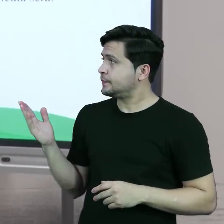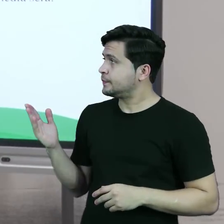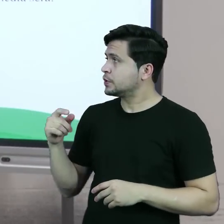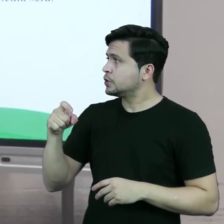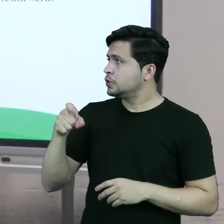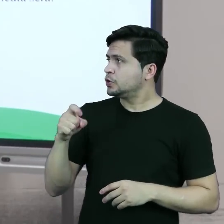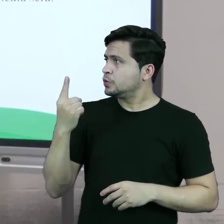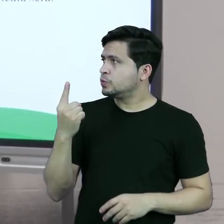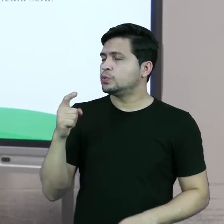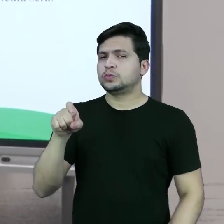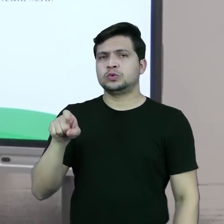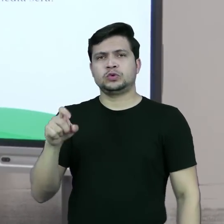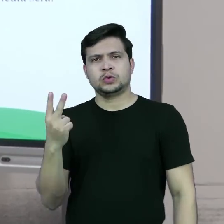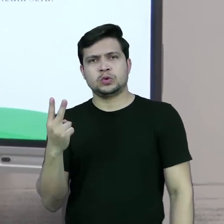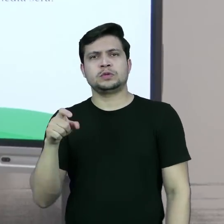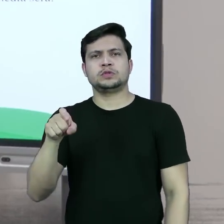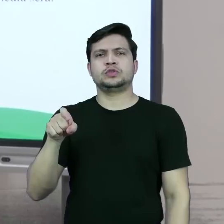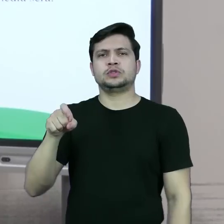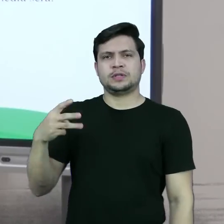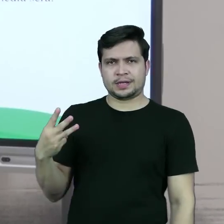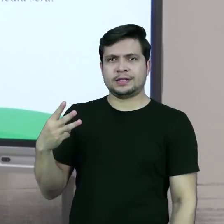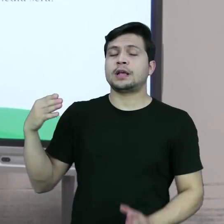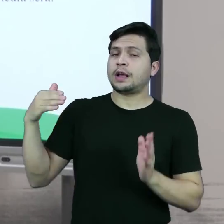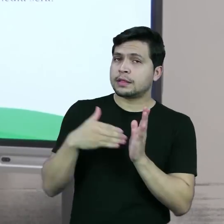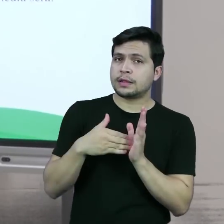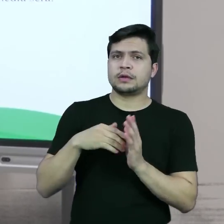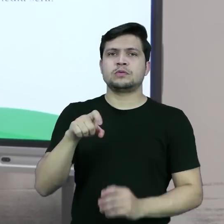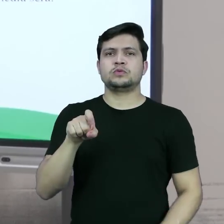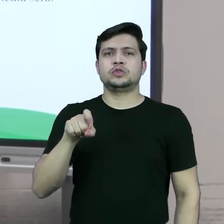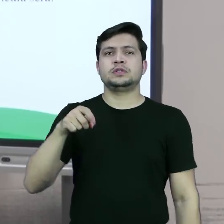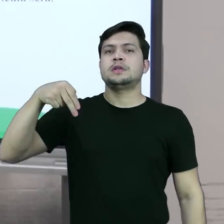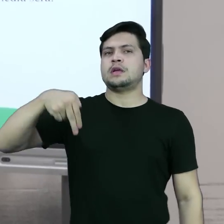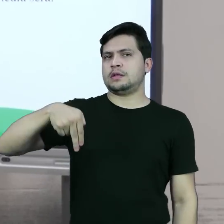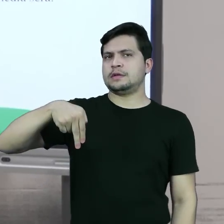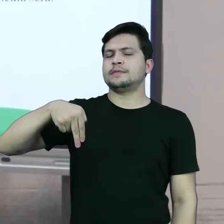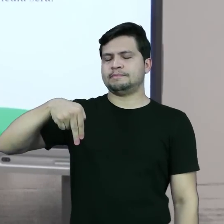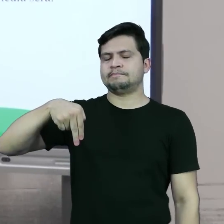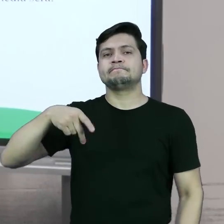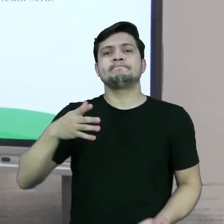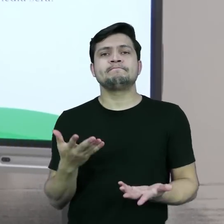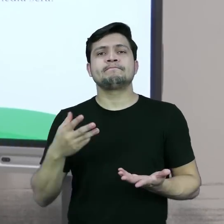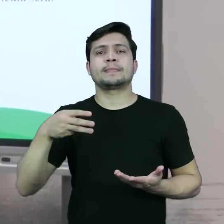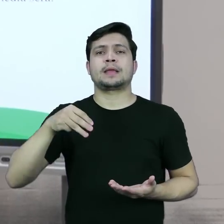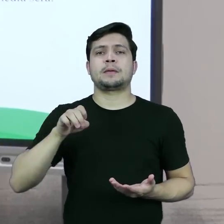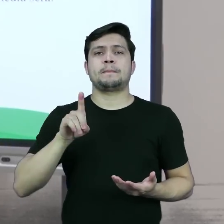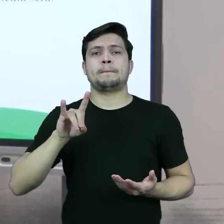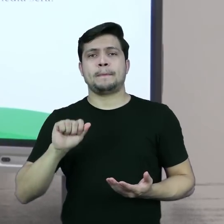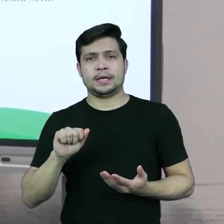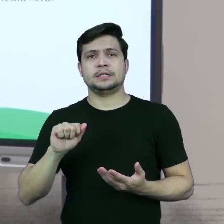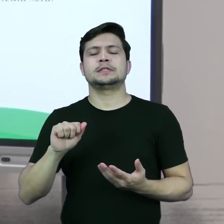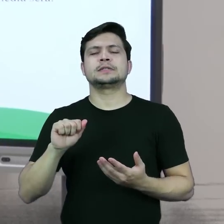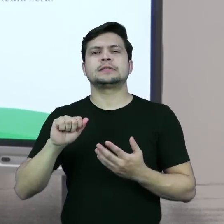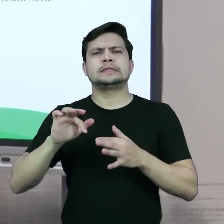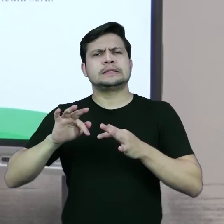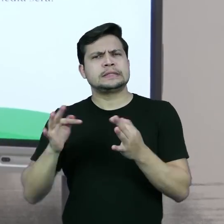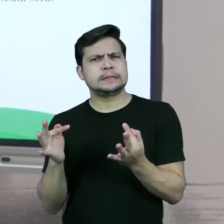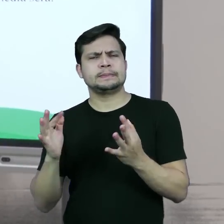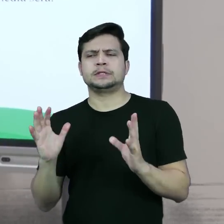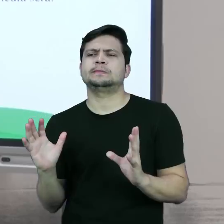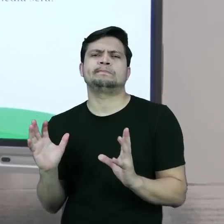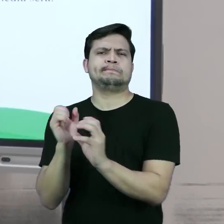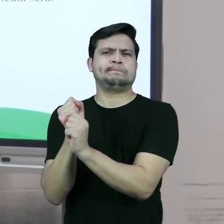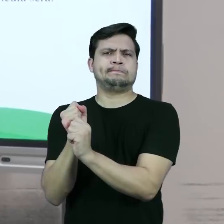ou do ano retrasado, para a gente ver como é um assunto bastante atual e bem recorrente no Enem. Então, nosso primeiro tema é acerca de